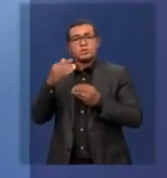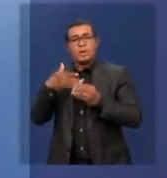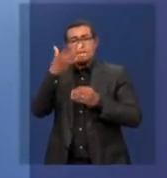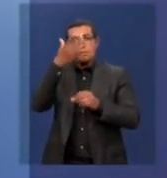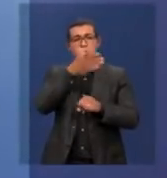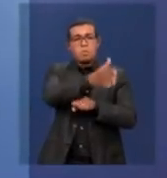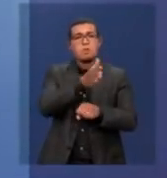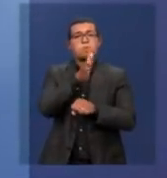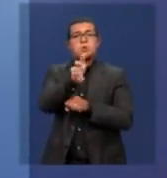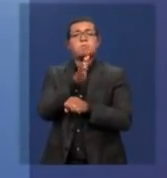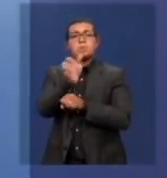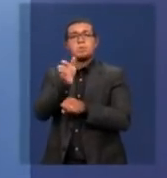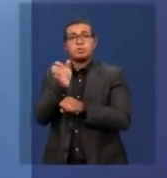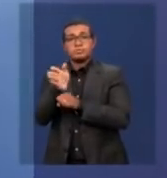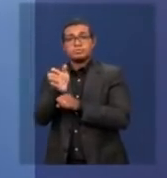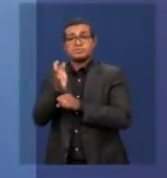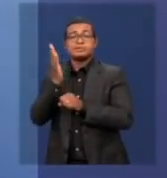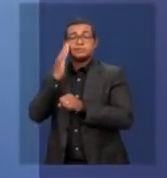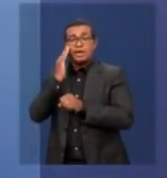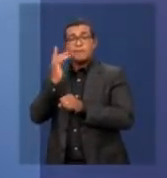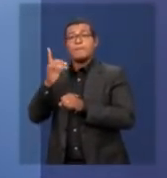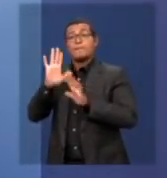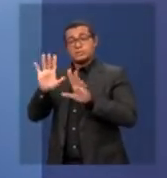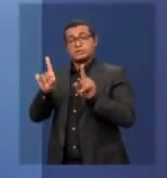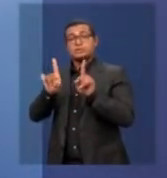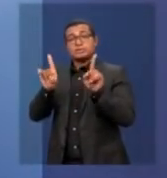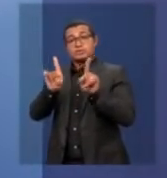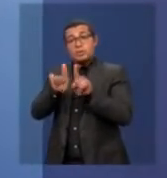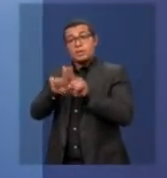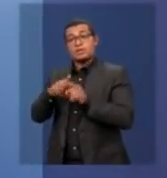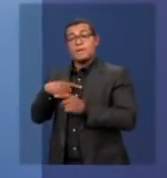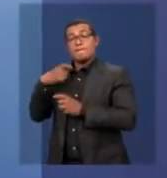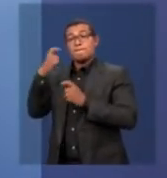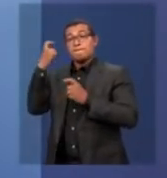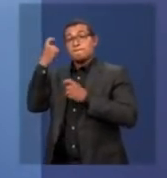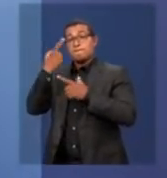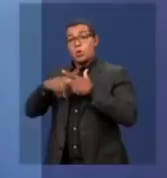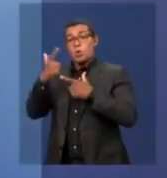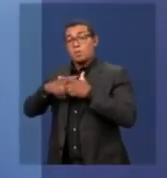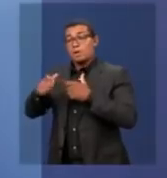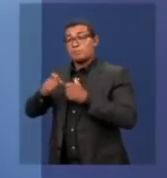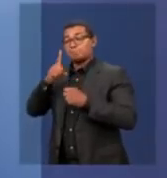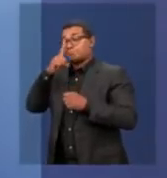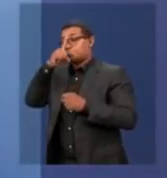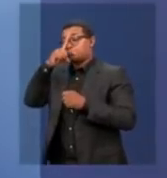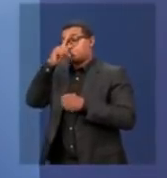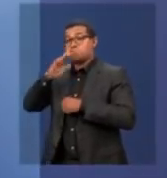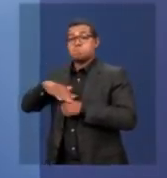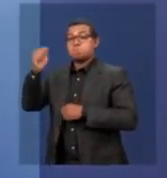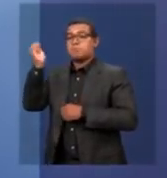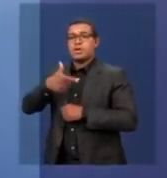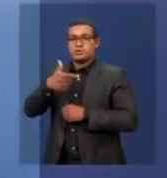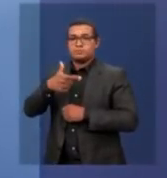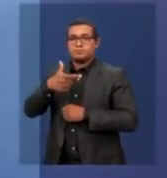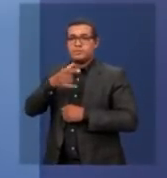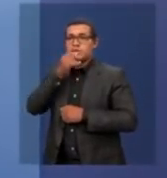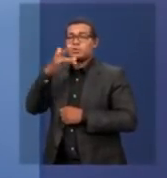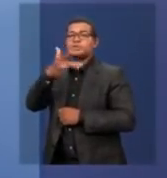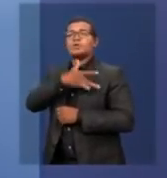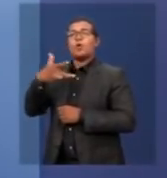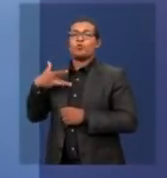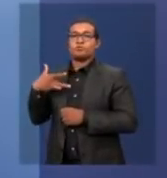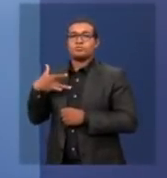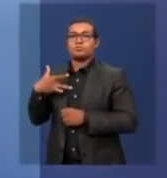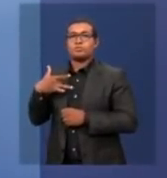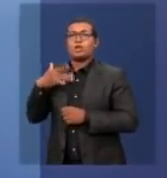outros mais graves do que esse nós temos um problema da saúde do estado espírito santo e eu já disse inúmeras vezes que não